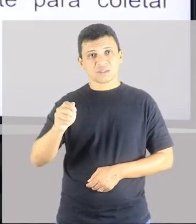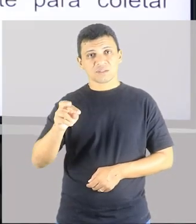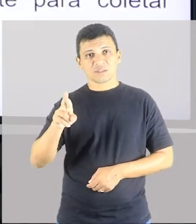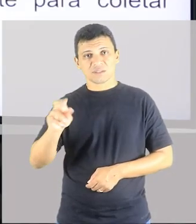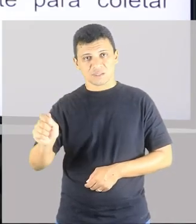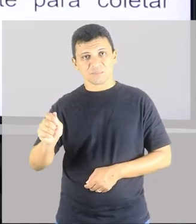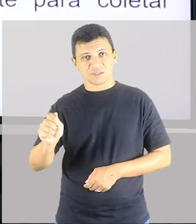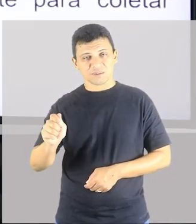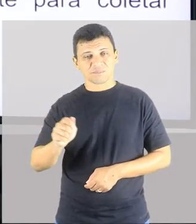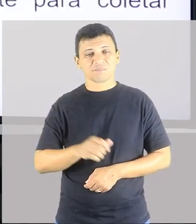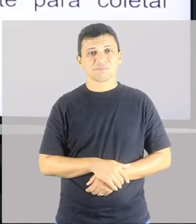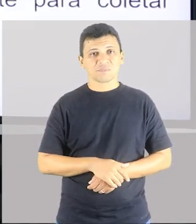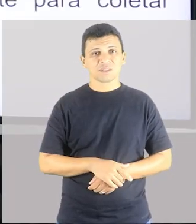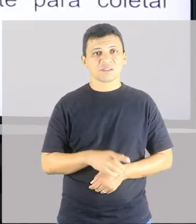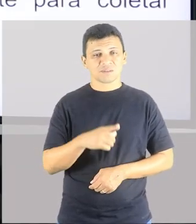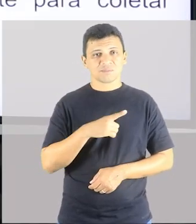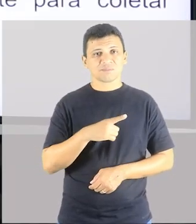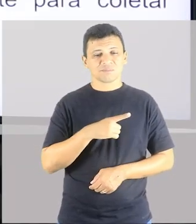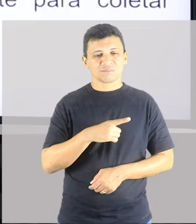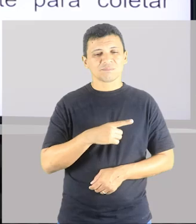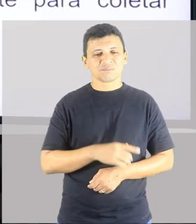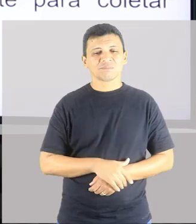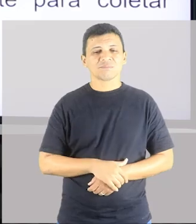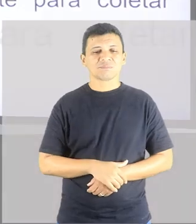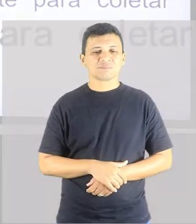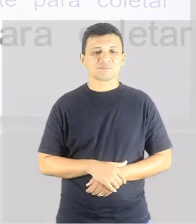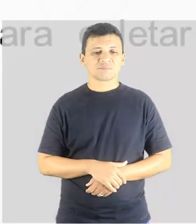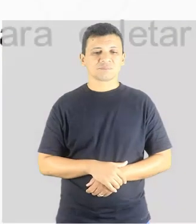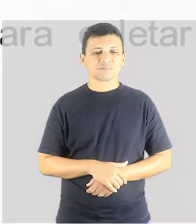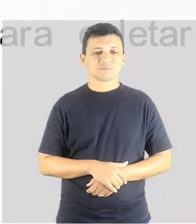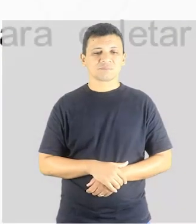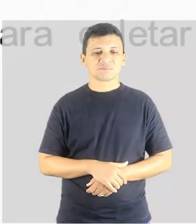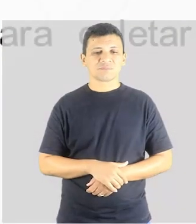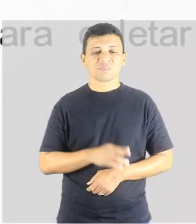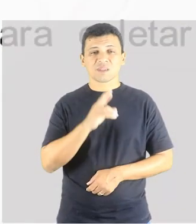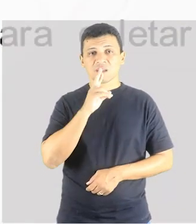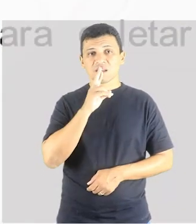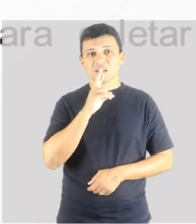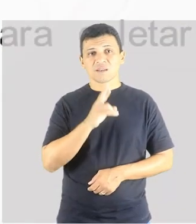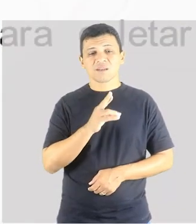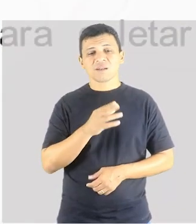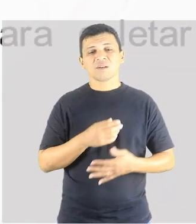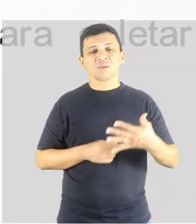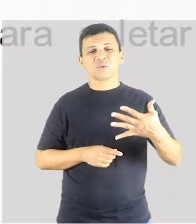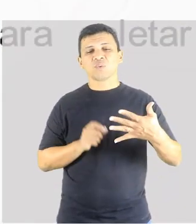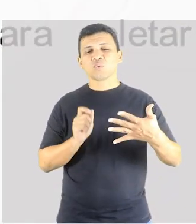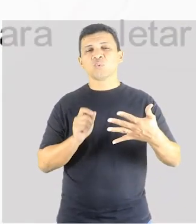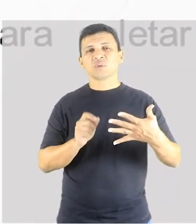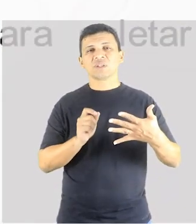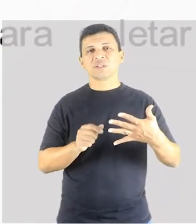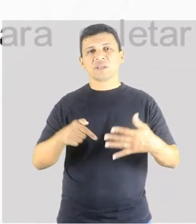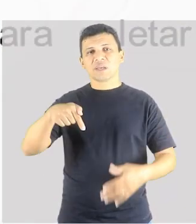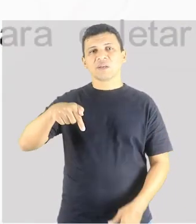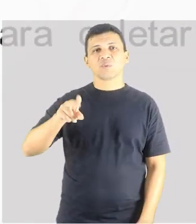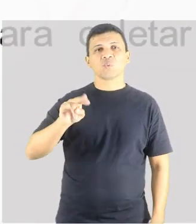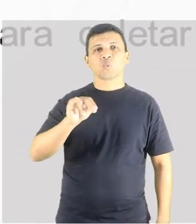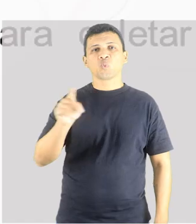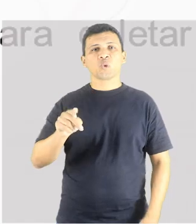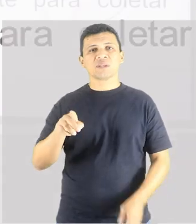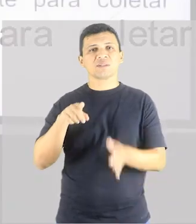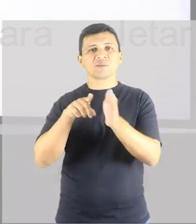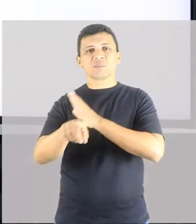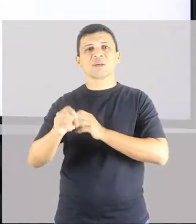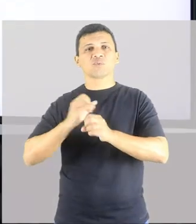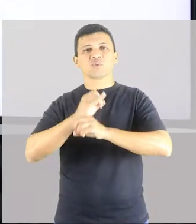conhece em formato desidratado. Assinale a alternativa que define o que é um quiz online ou um